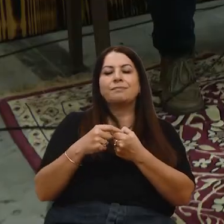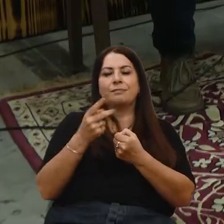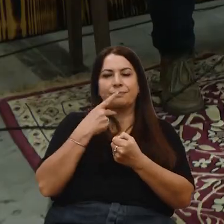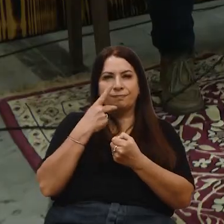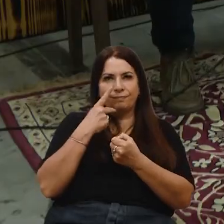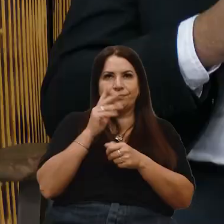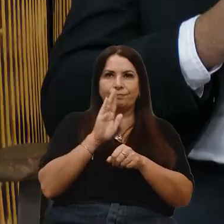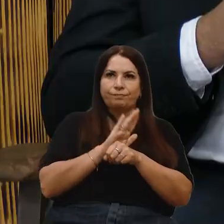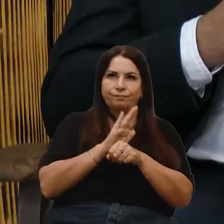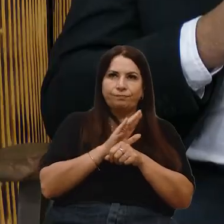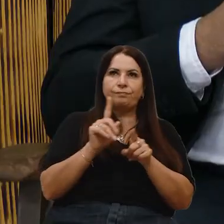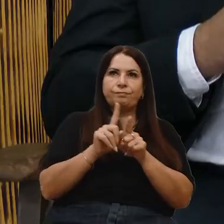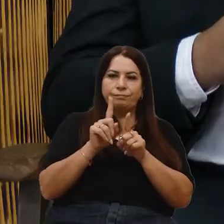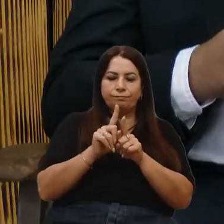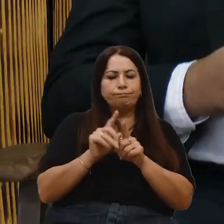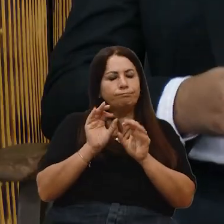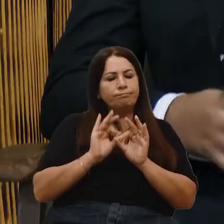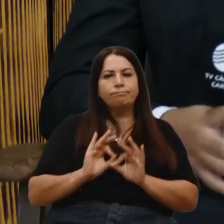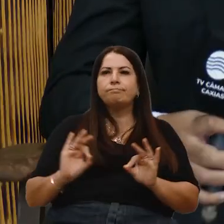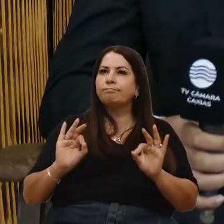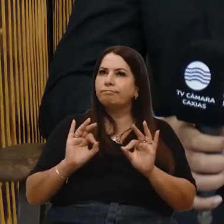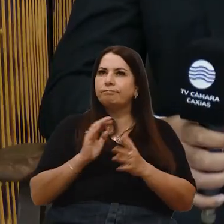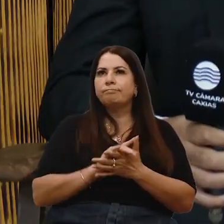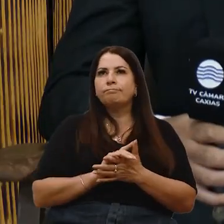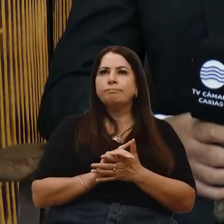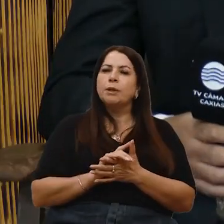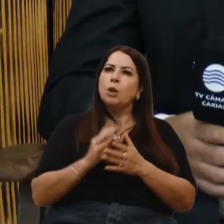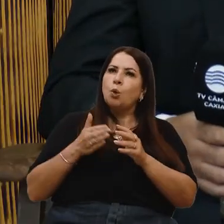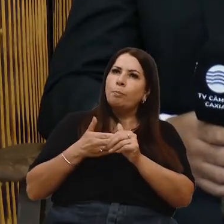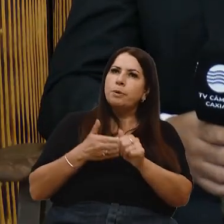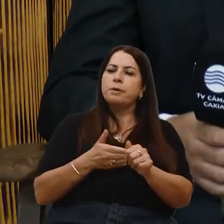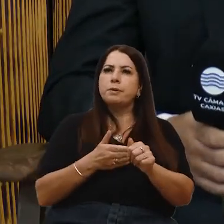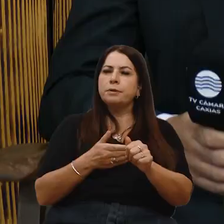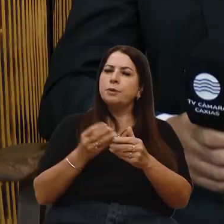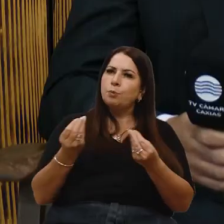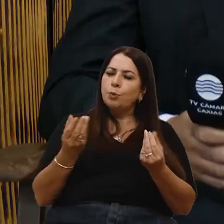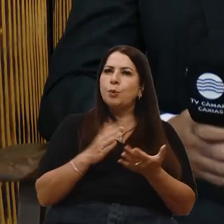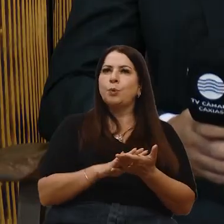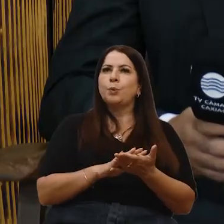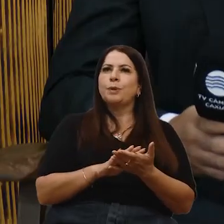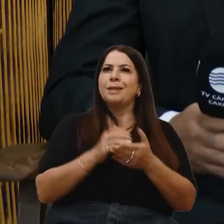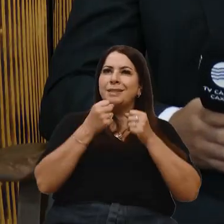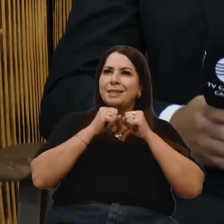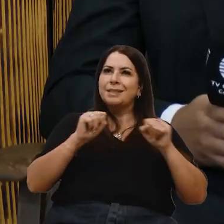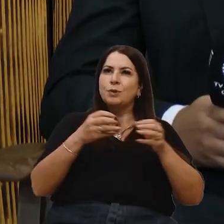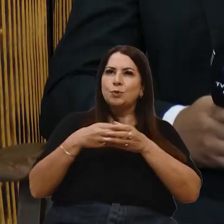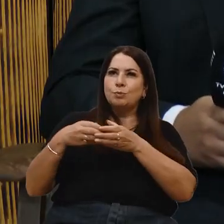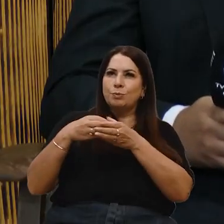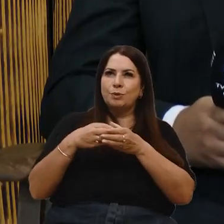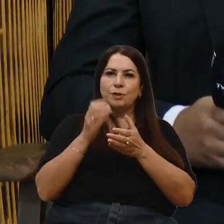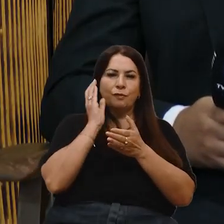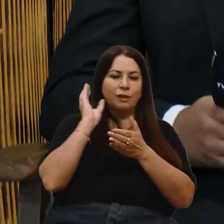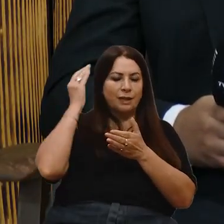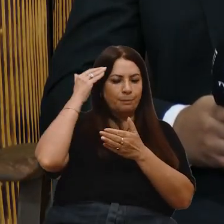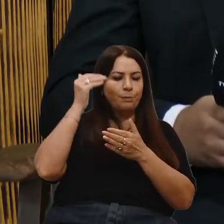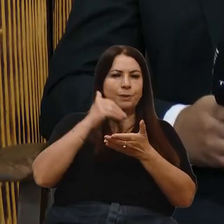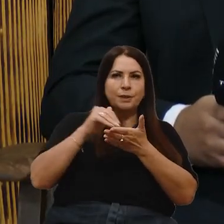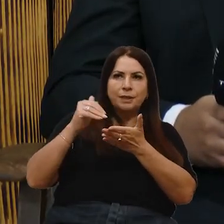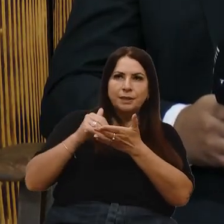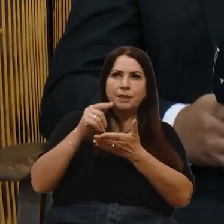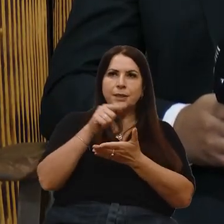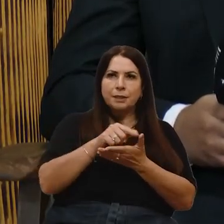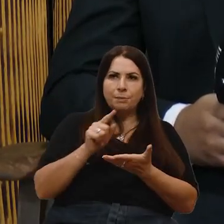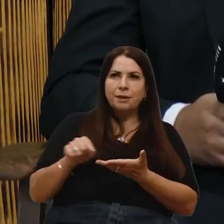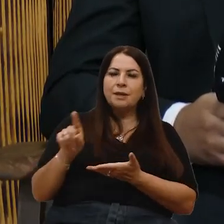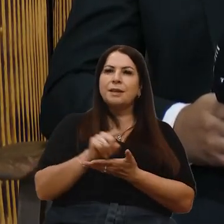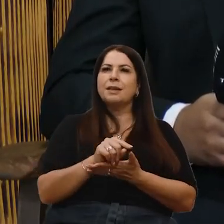cidade. Quero fazer uma contribuição também simples, né? E a gente acompanha muito a Secretaria do Turismo, o secretário